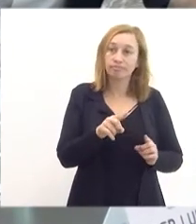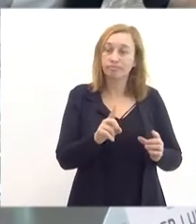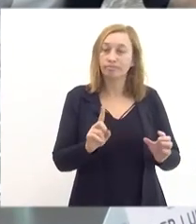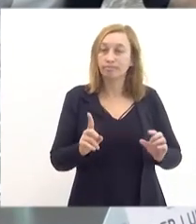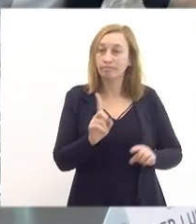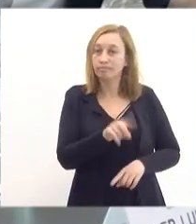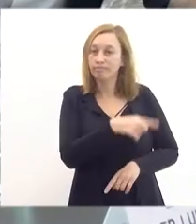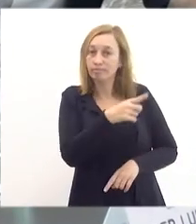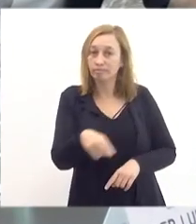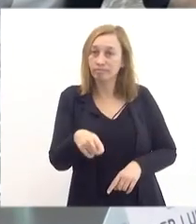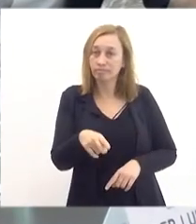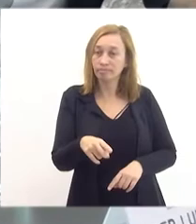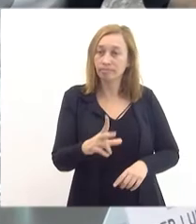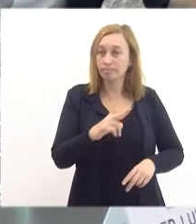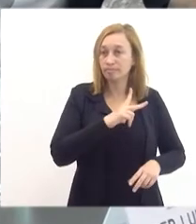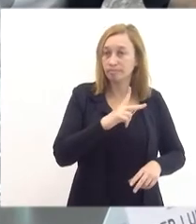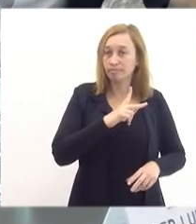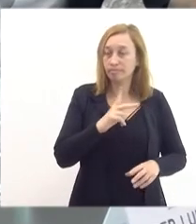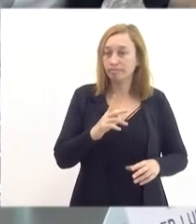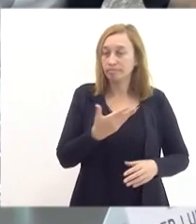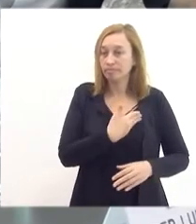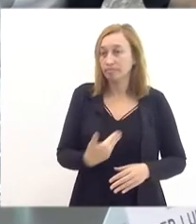parceria público-privada.